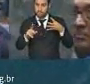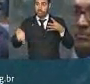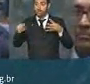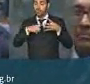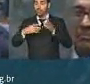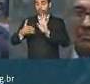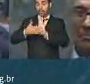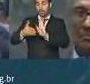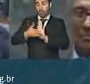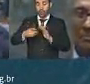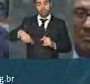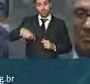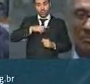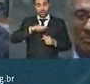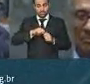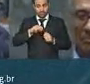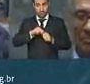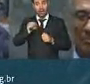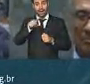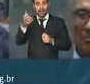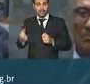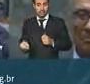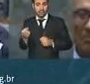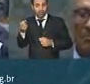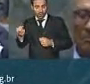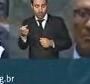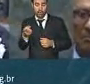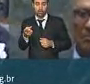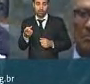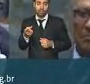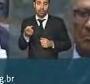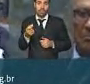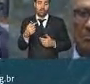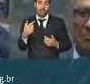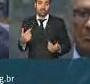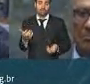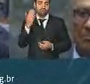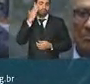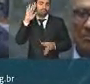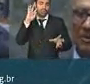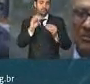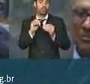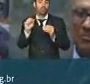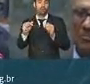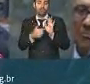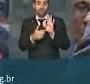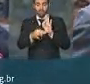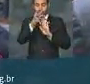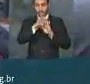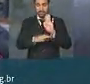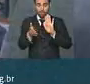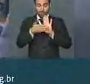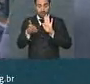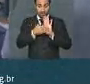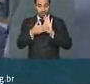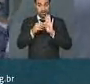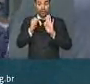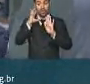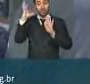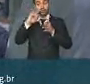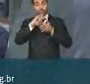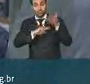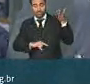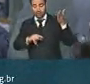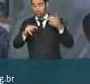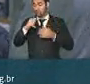que nós fizemos foram acatadas e entendo que essa proposta de resolução